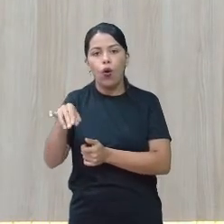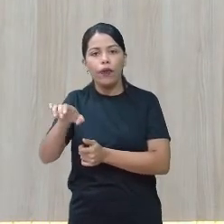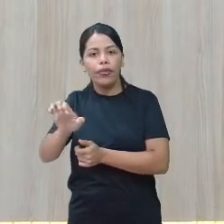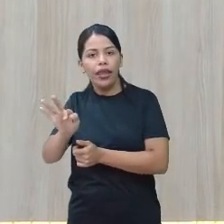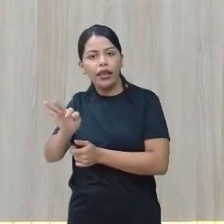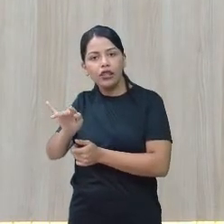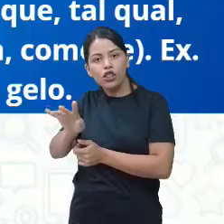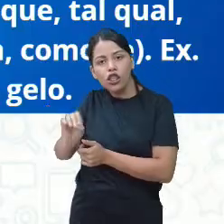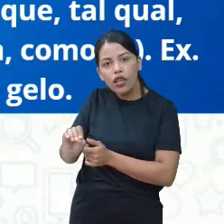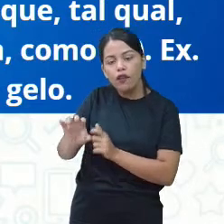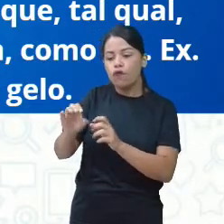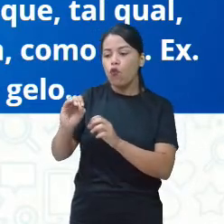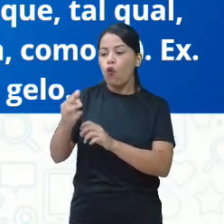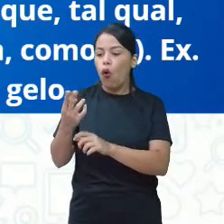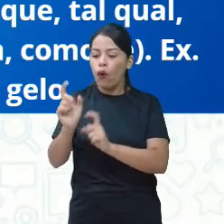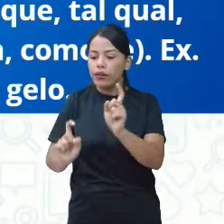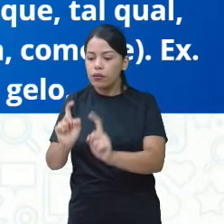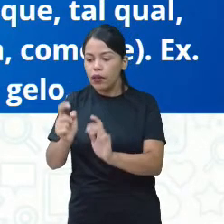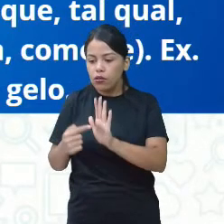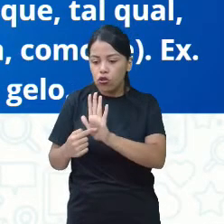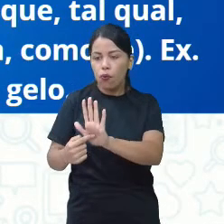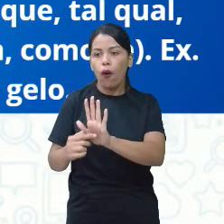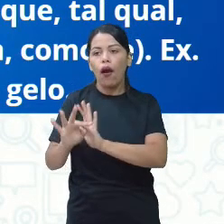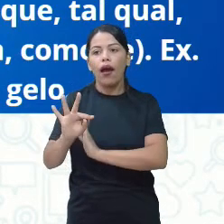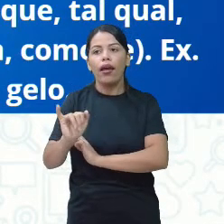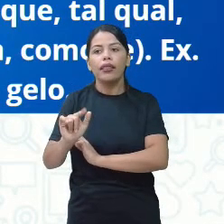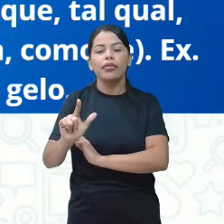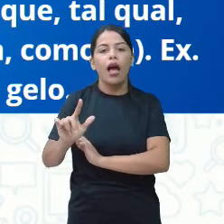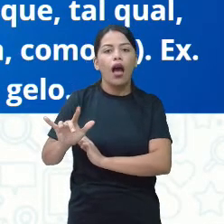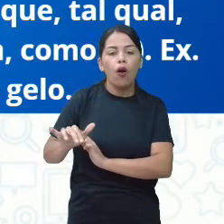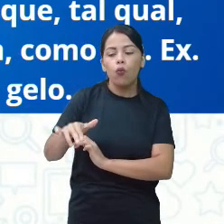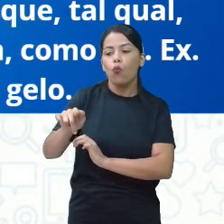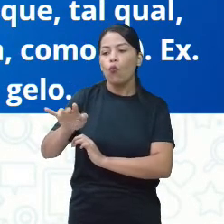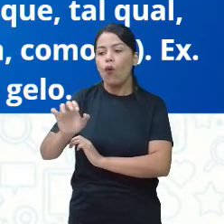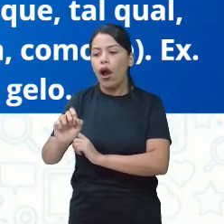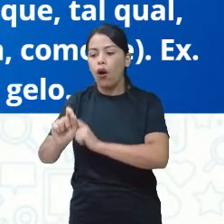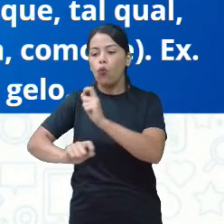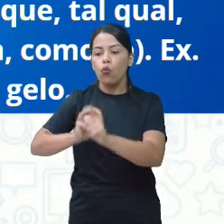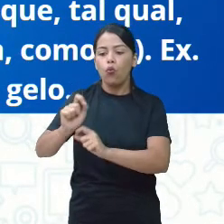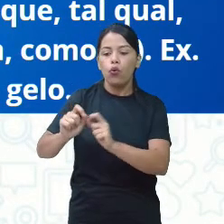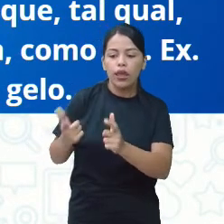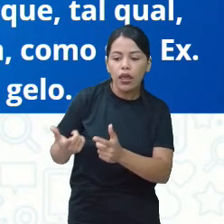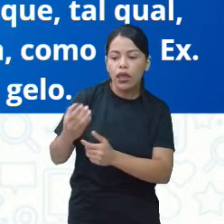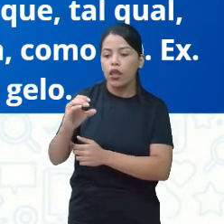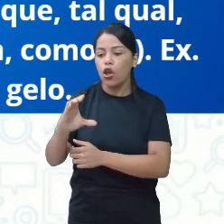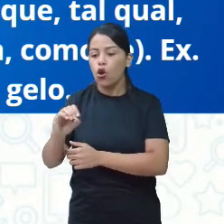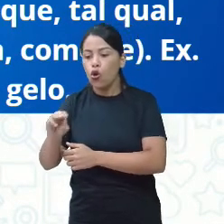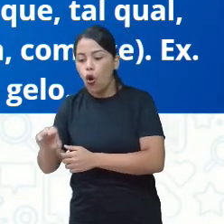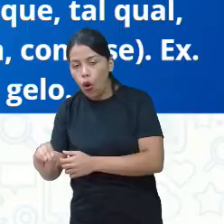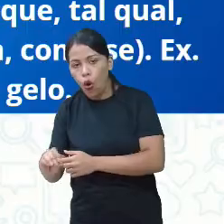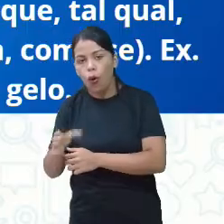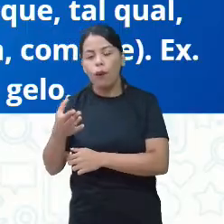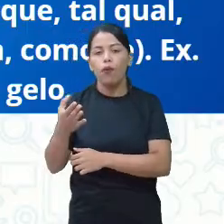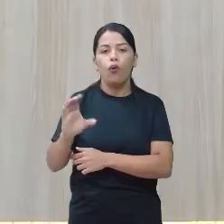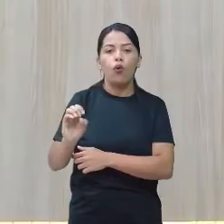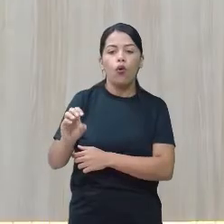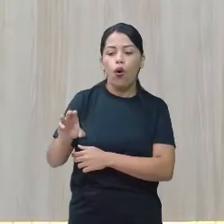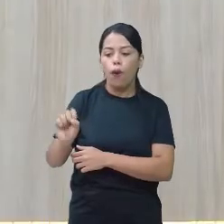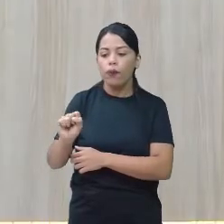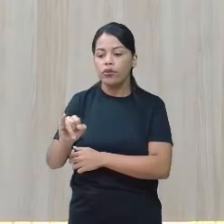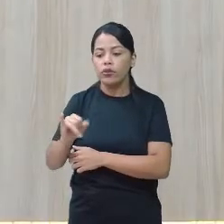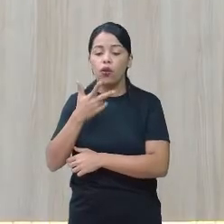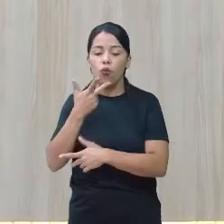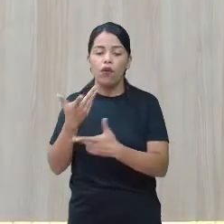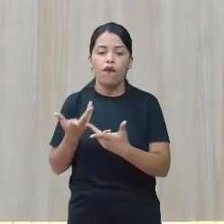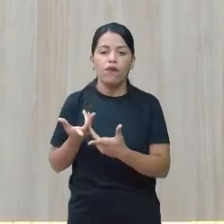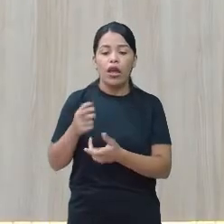como do que, tal qual, como, tanto, quanto, que nem, como se. Então, quando eu falo assim, ele